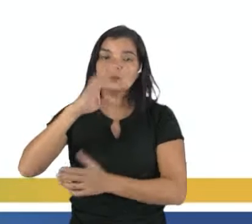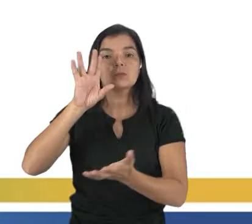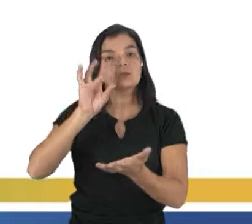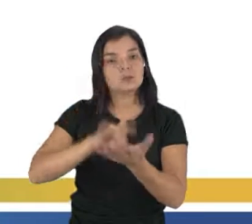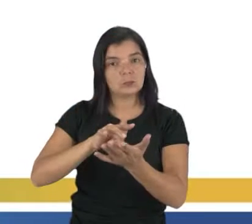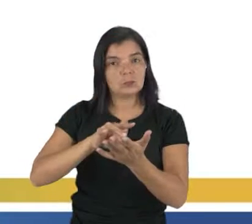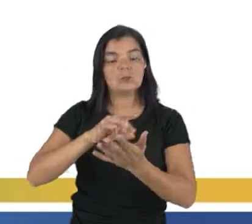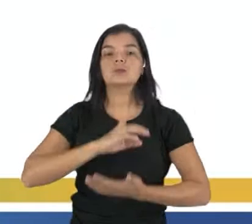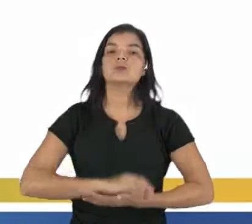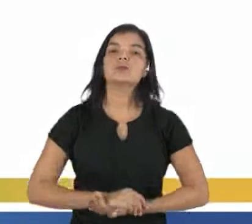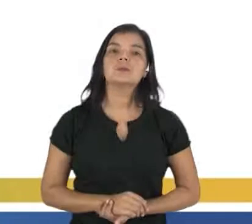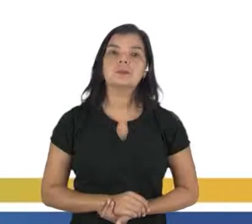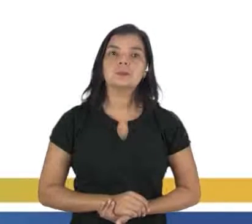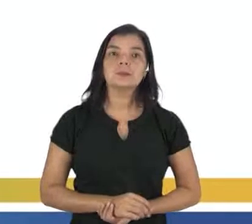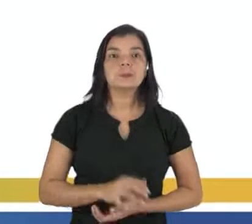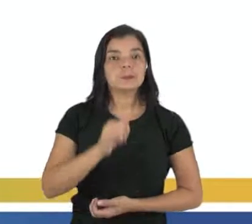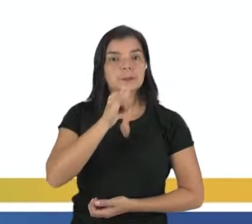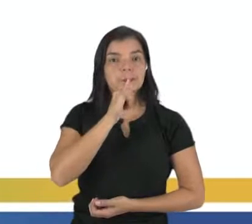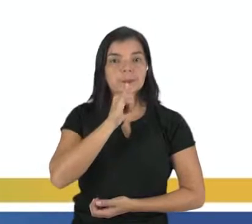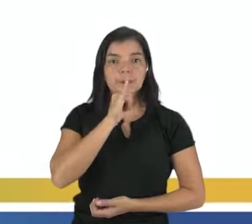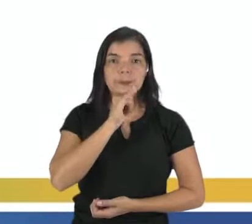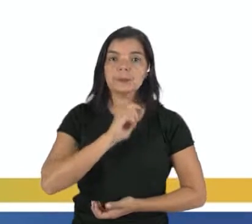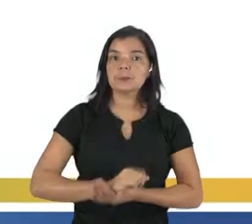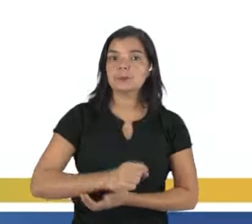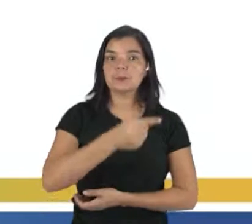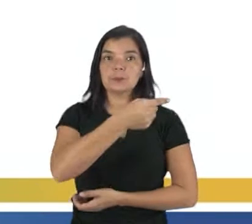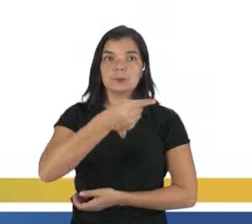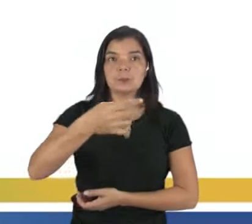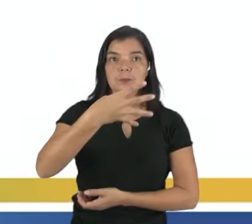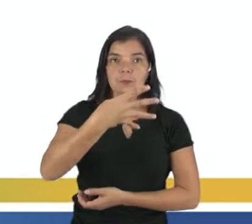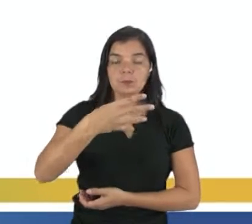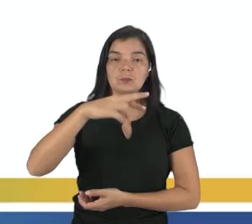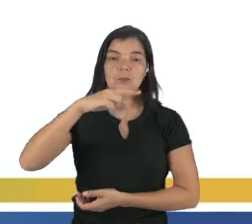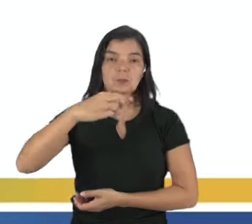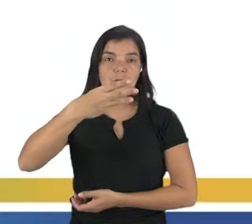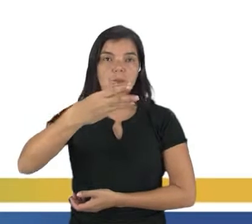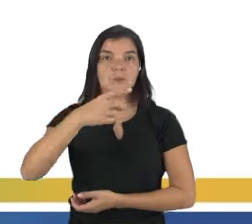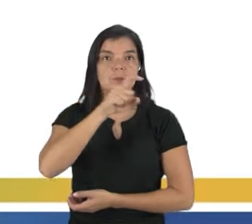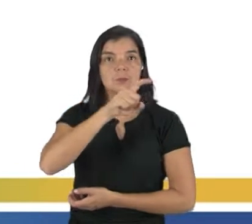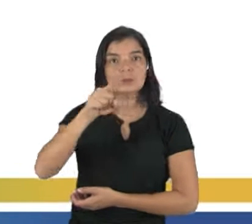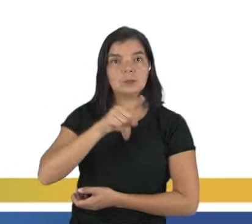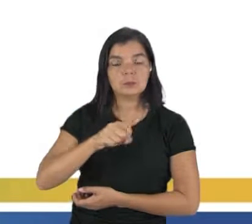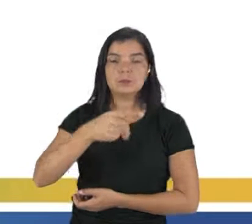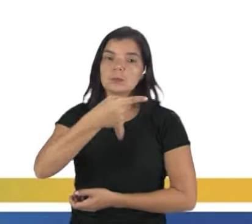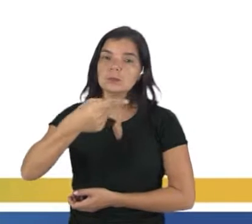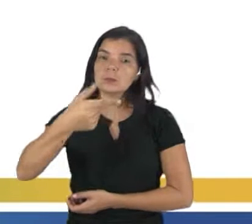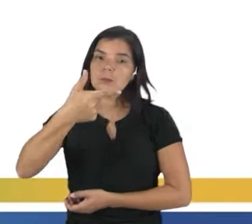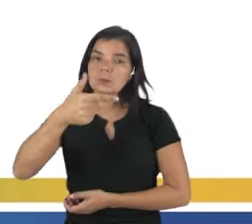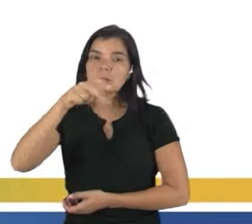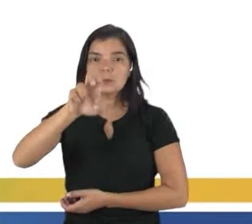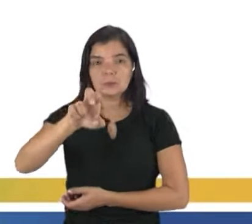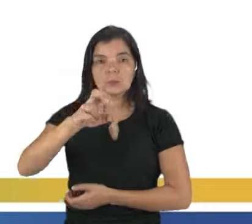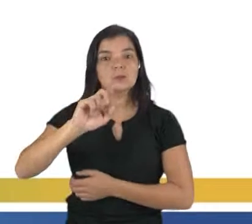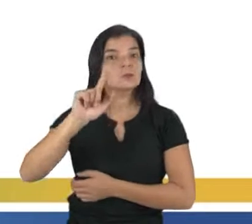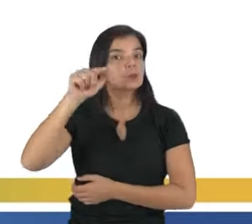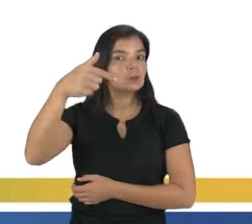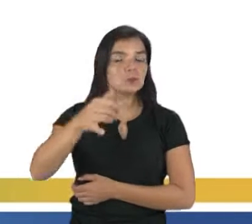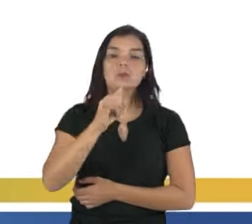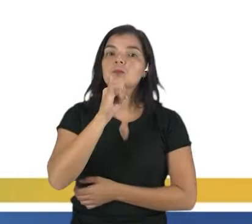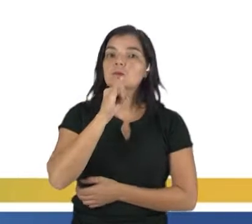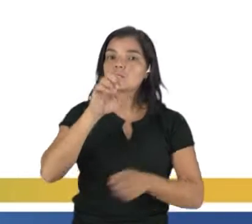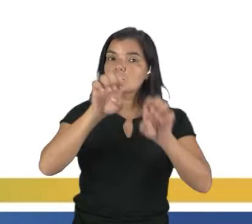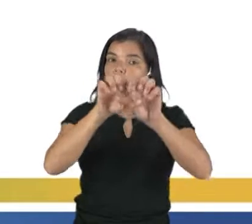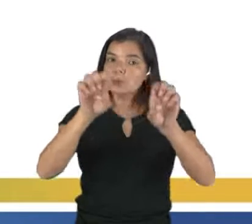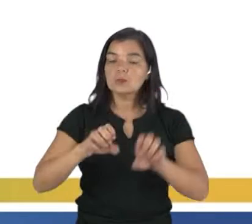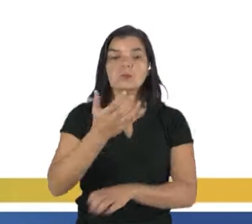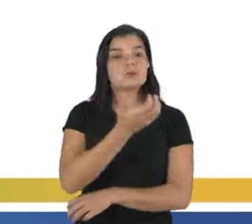verdadeira terceiro exemplo 4 = 3 e - 25 ou 300 de equação nós